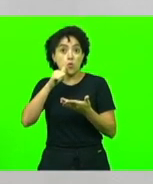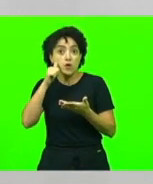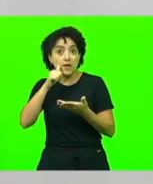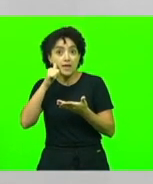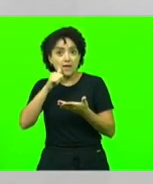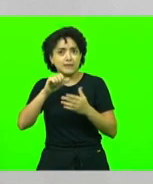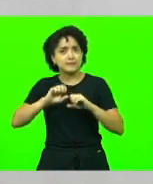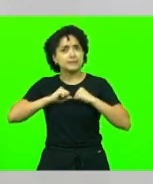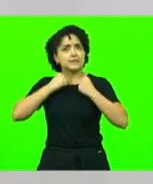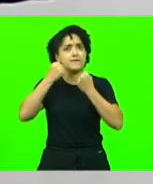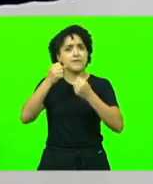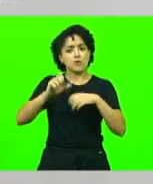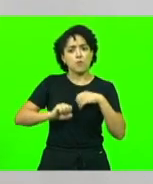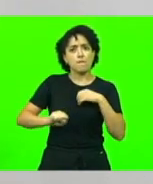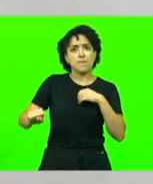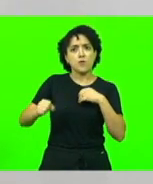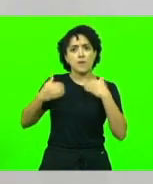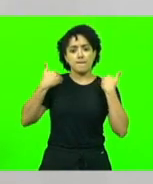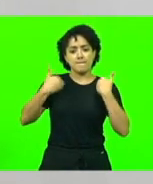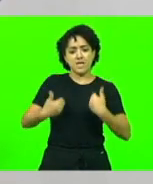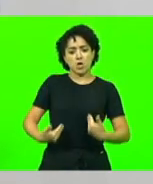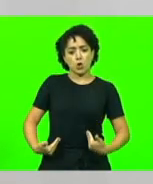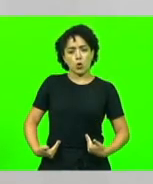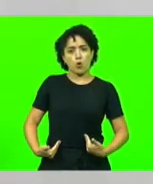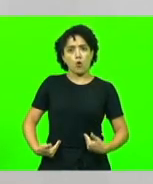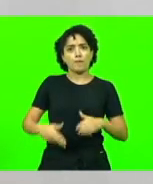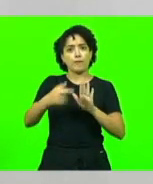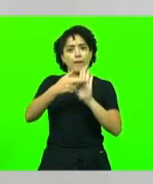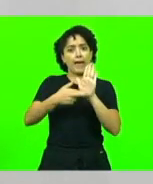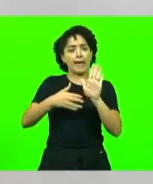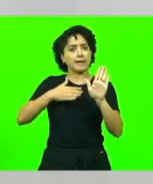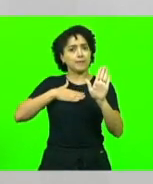dizem: meu corpo, minhas regras.